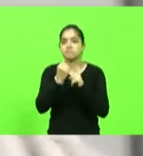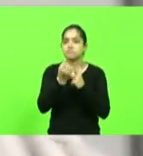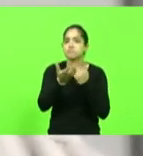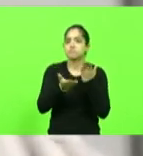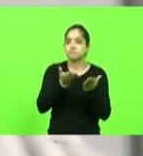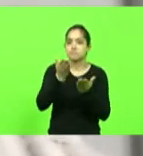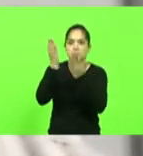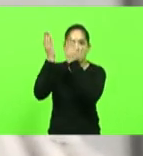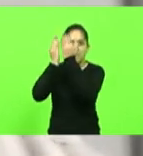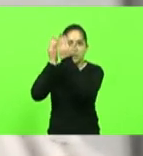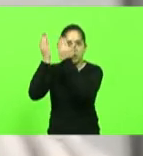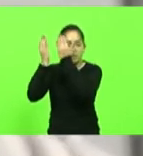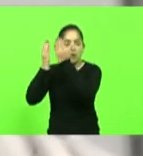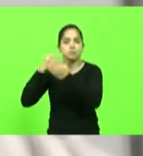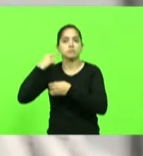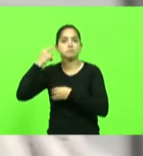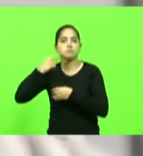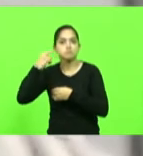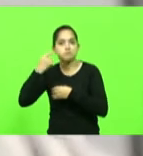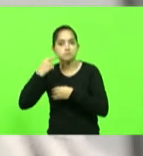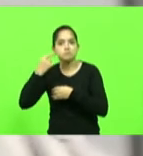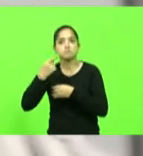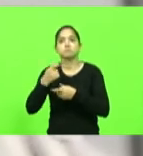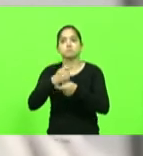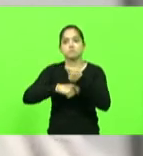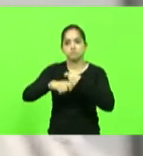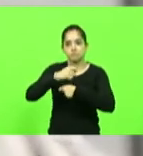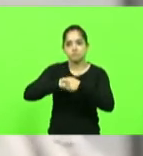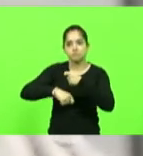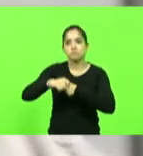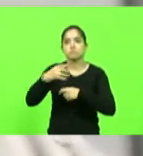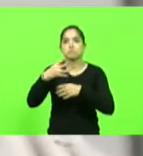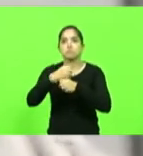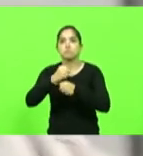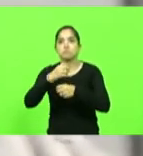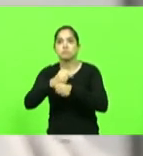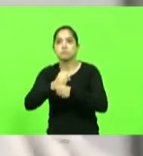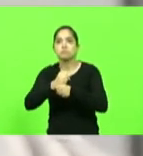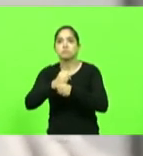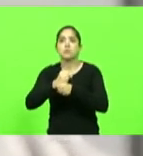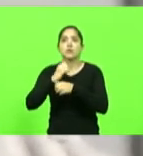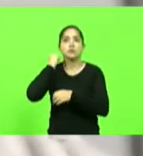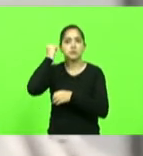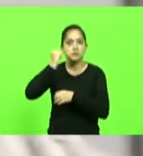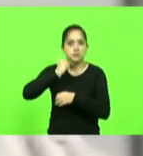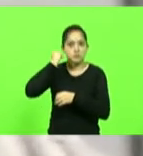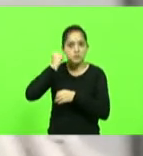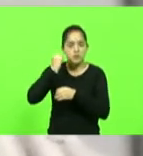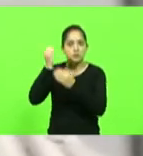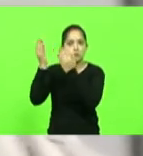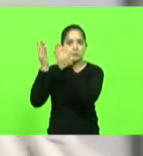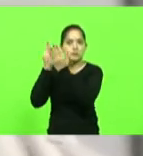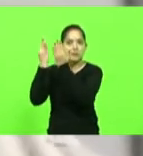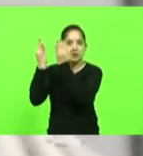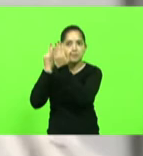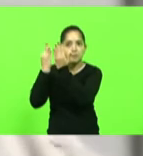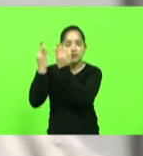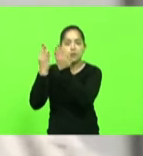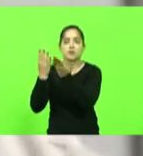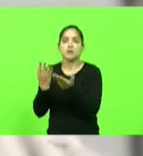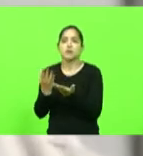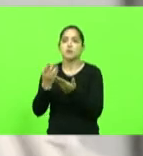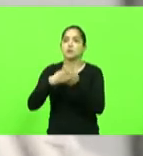advogado, pedagogo, administrador, contador, antropólogo, sociólogo, terapeuta ocupacional, economista,